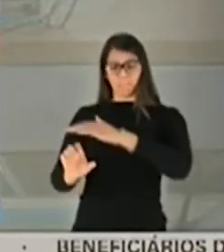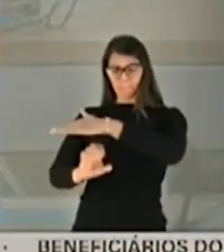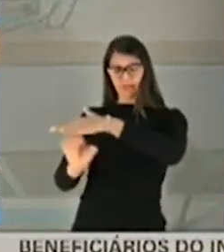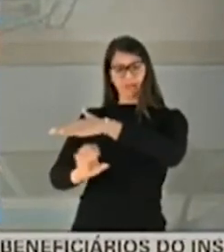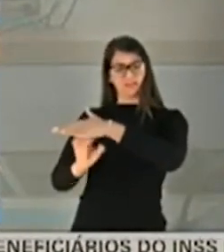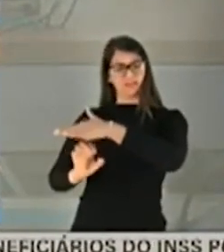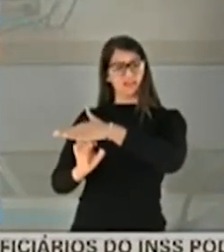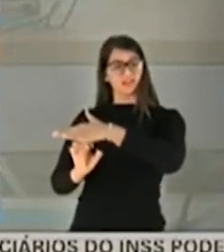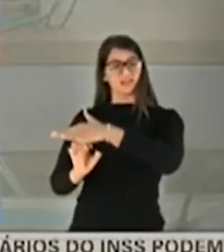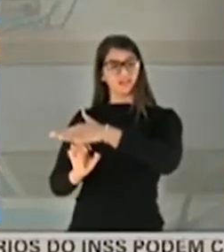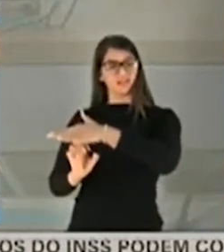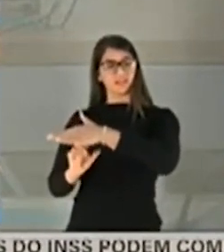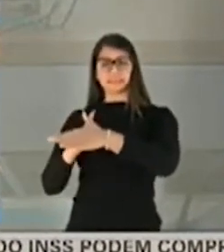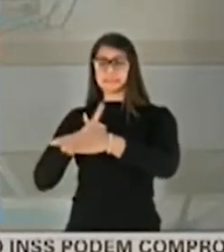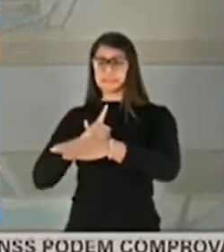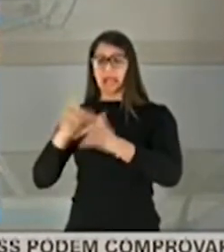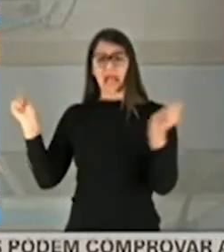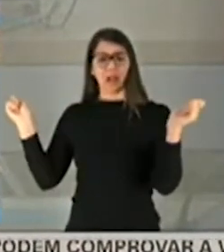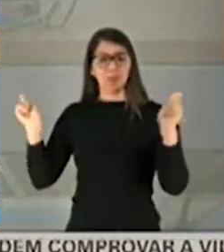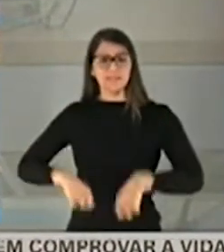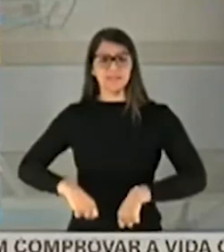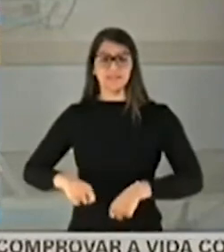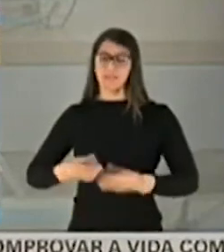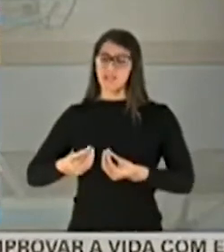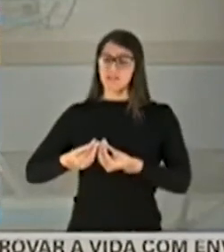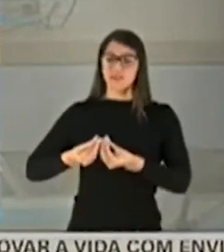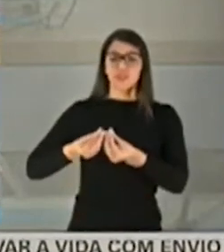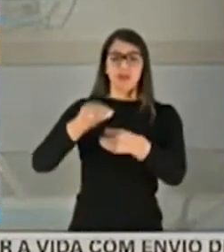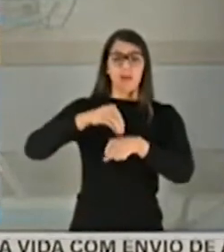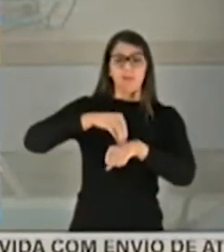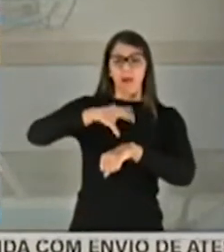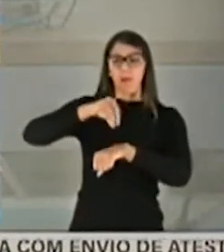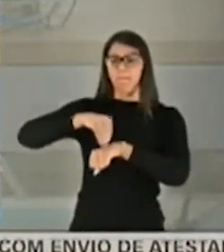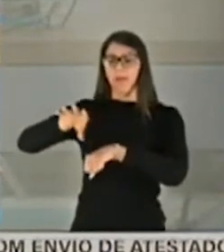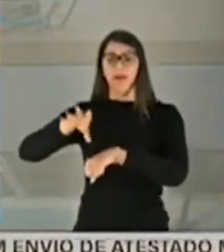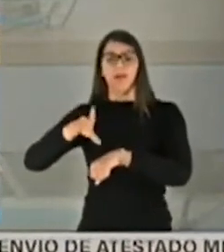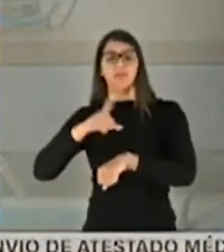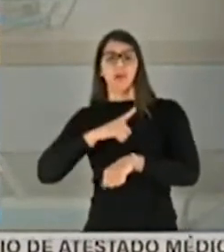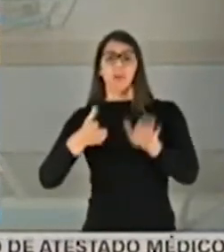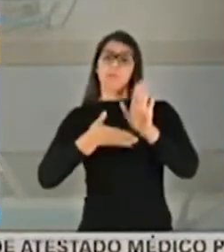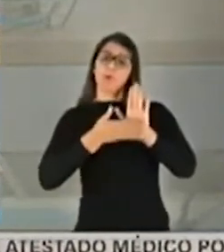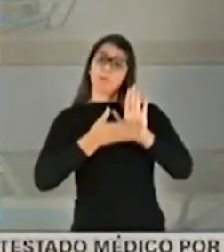tenha a capacidade de ofertar, como fez numa proposta,